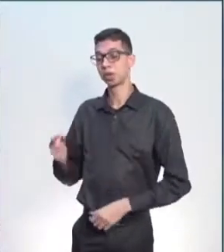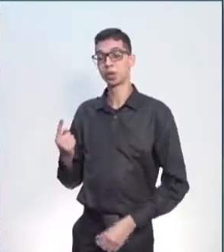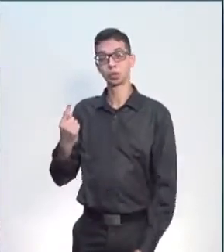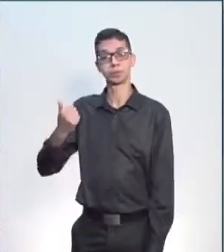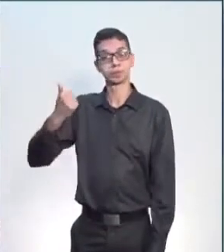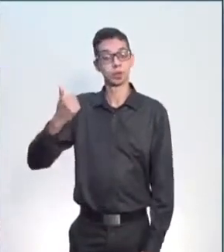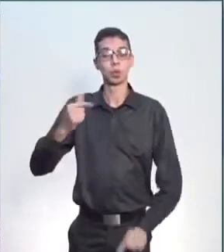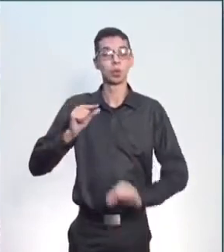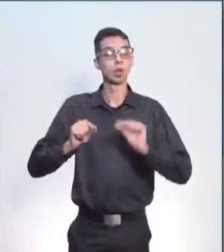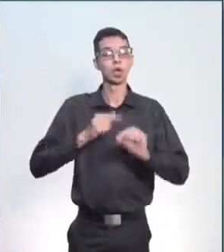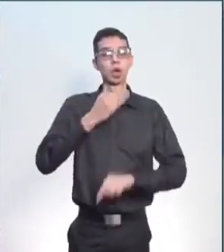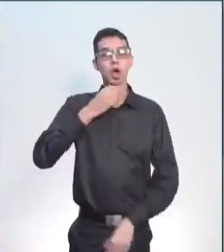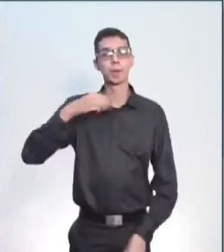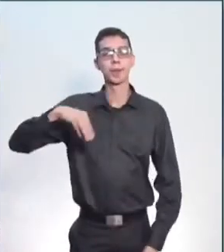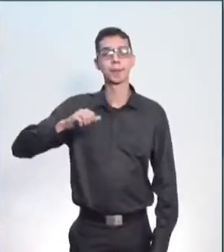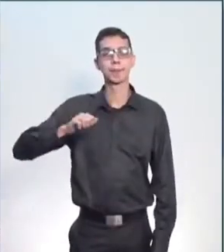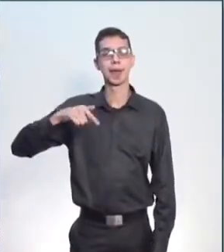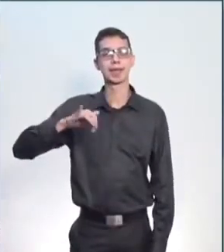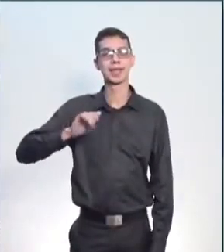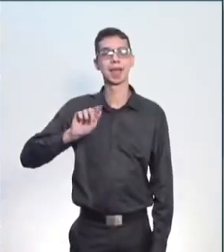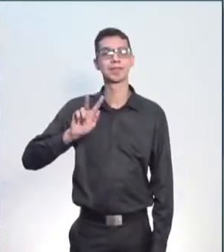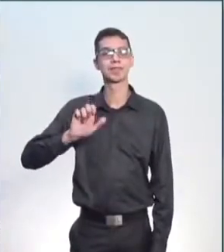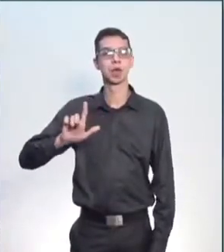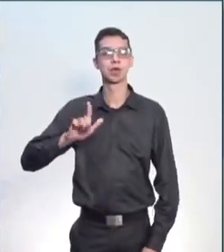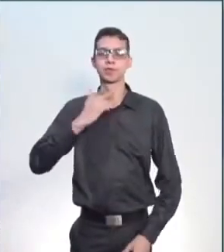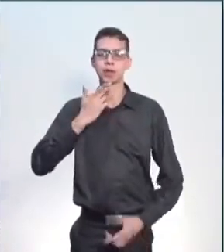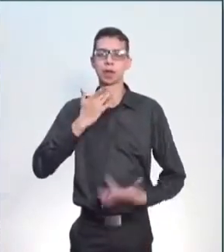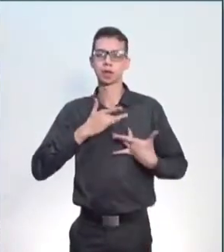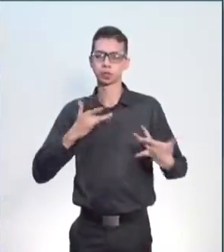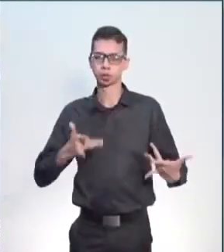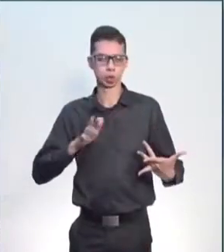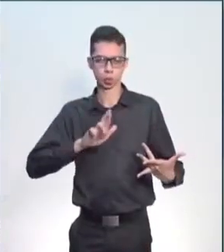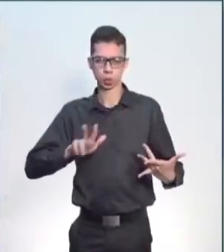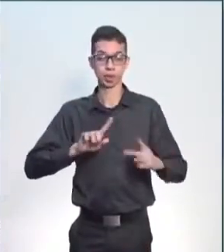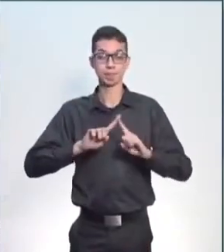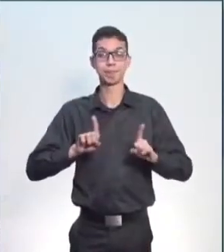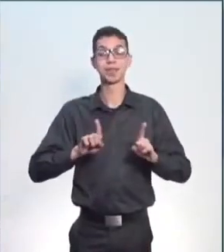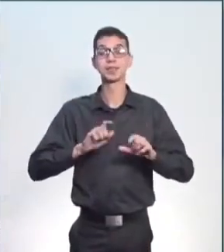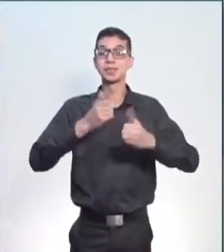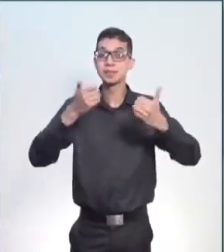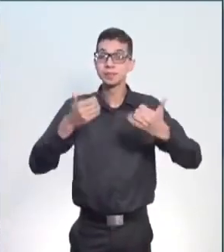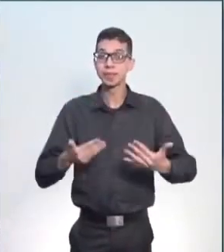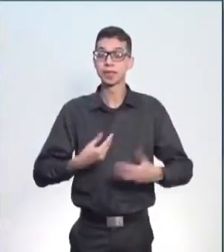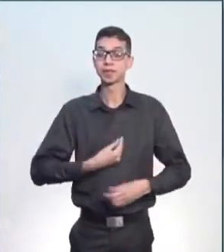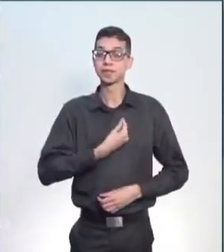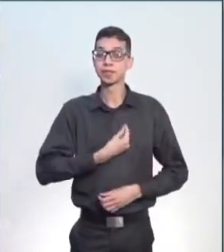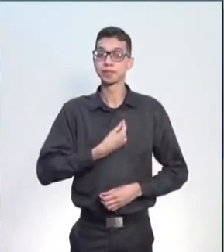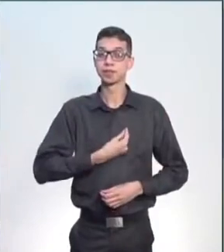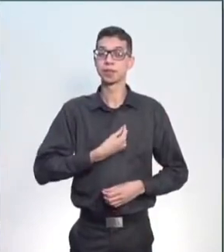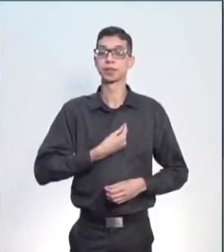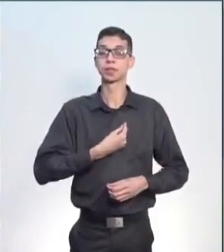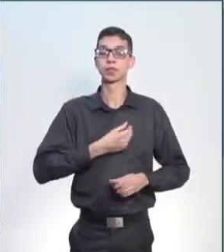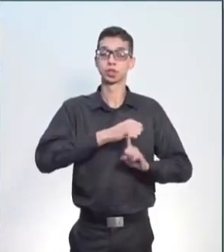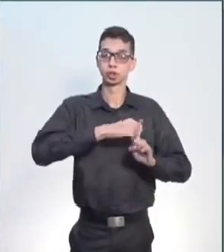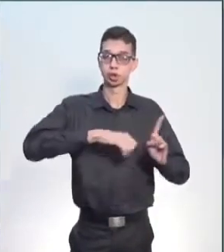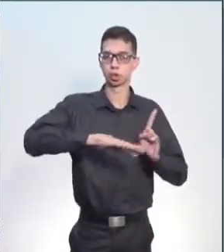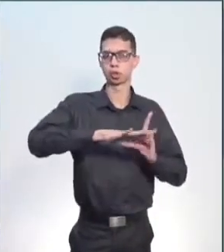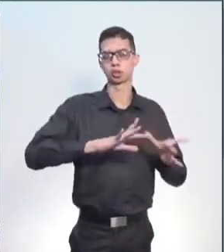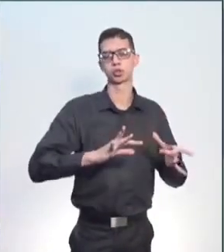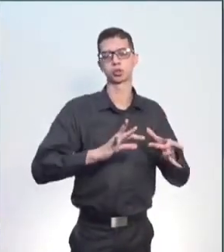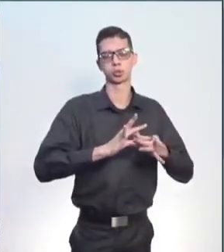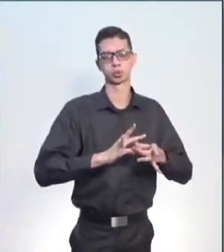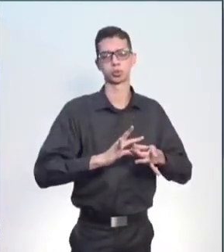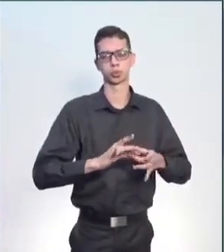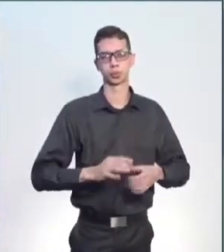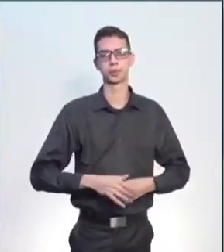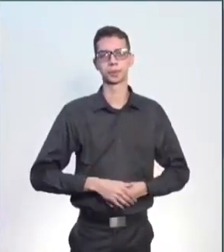dizendo? Ele não está falando sobre solidariedade, mas ele está falando de viver em sociedade, que é um aspecto,